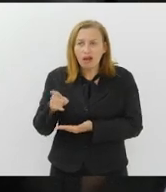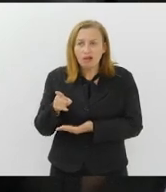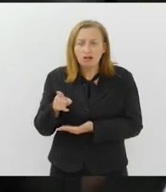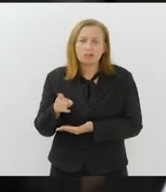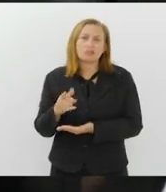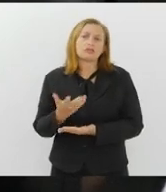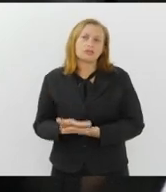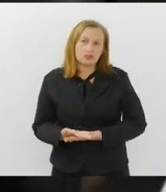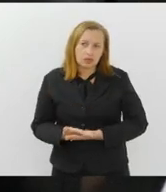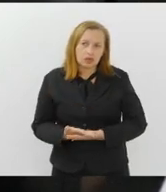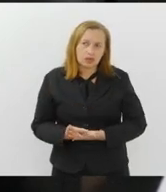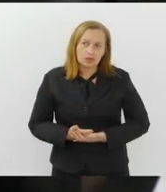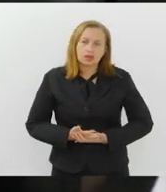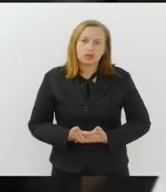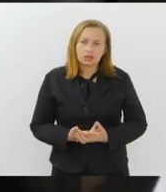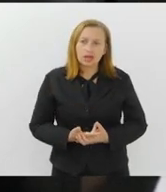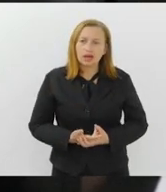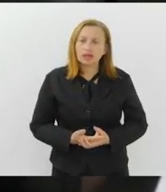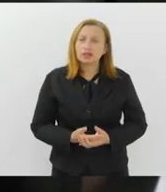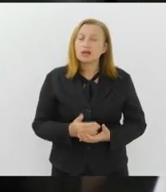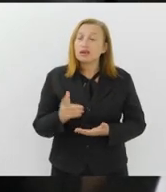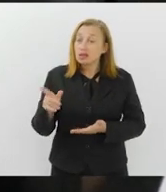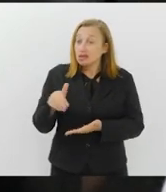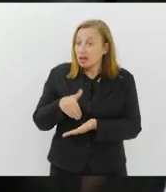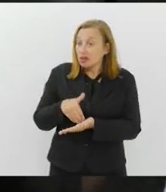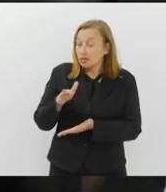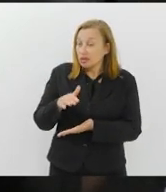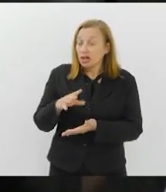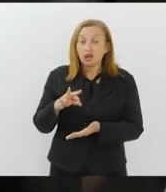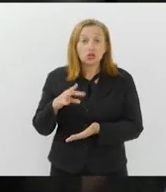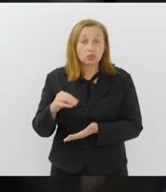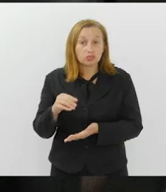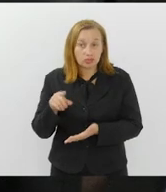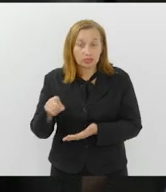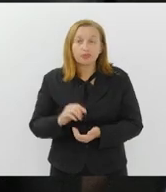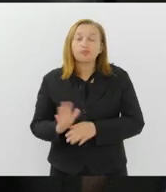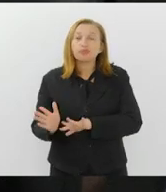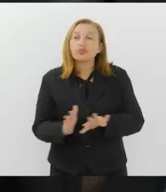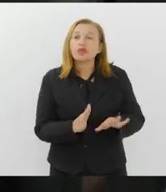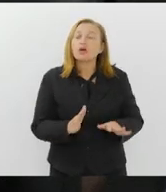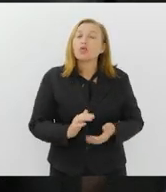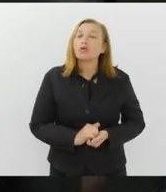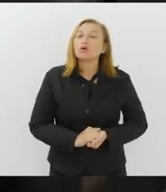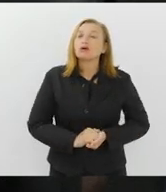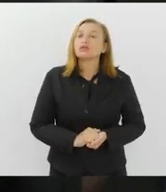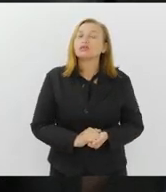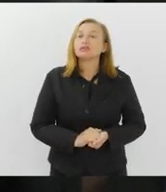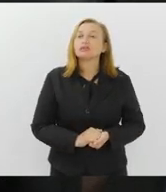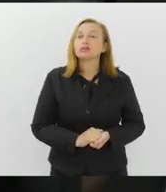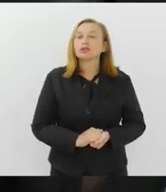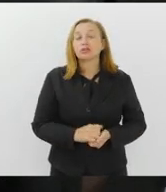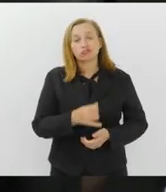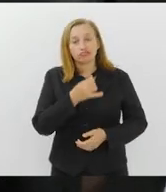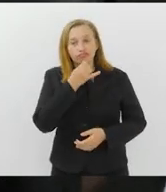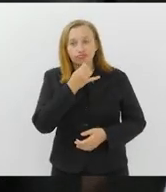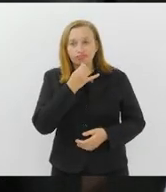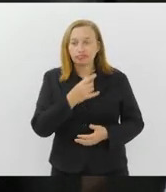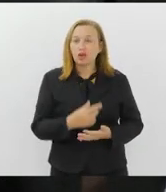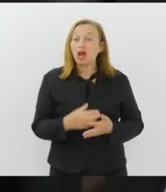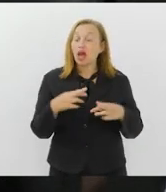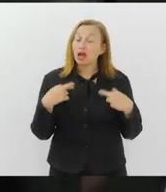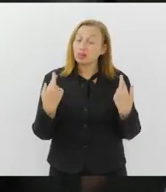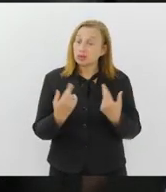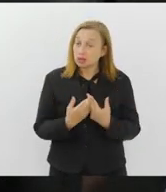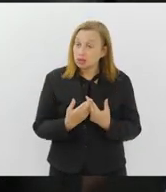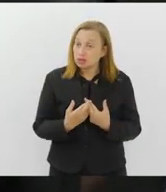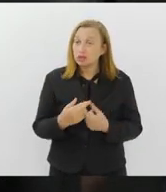surreal. Então, eles estão tentando expulsar você de tudo quanto é jeito. O que culminou a nossa indignação? A reunião